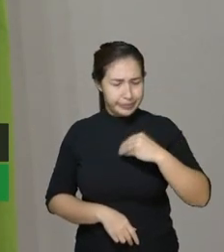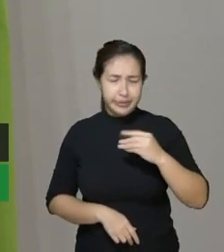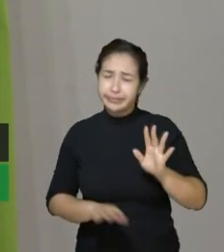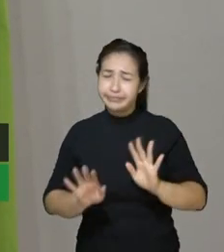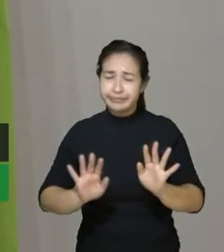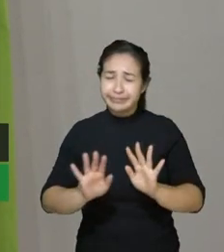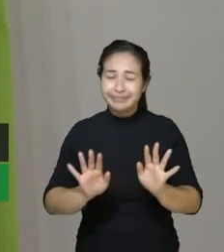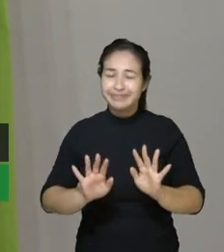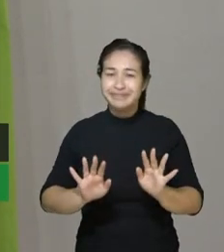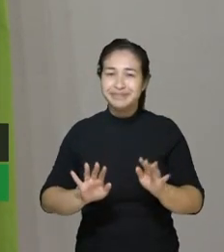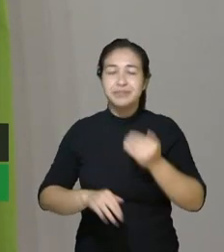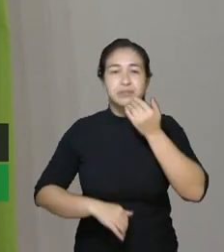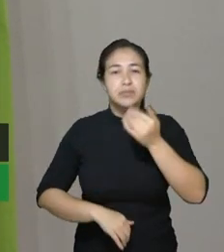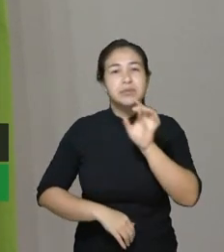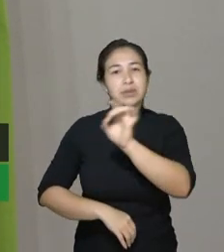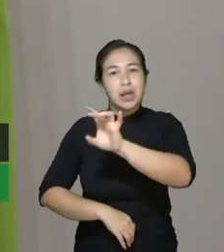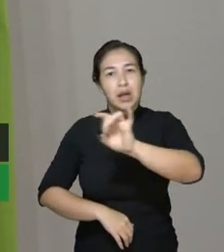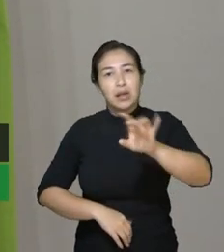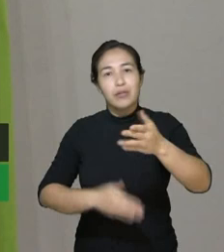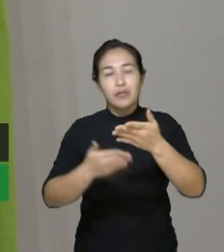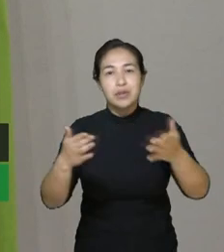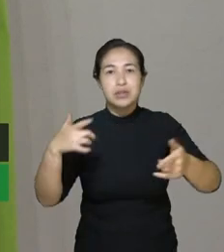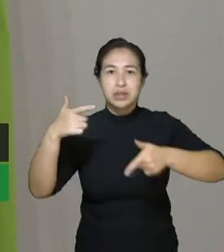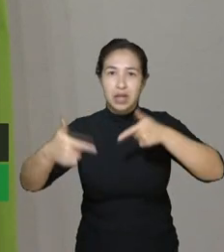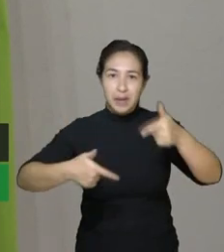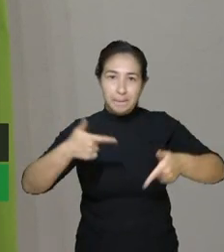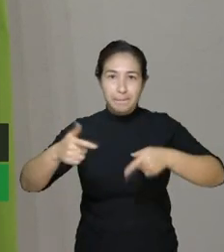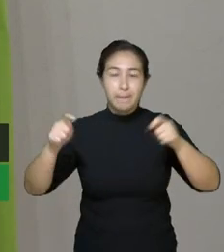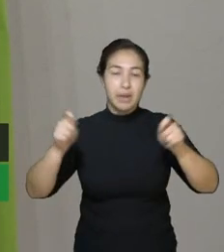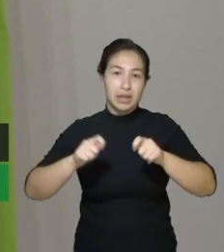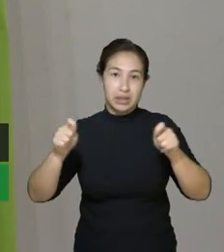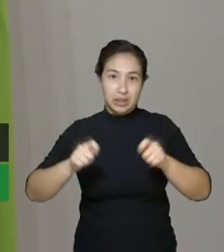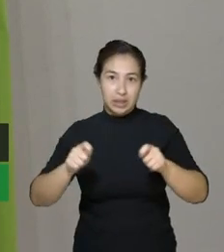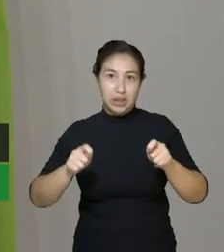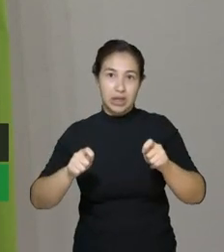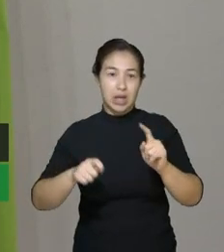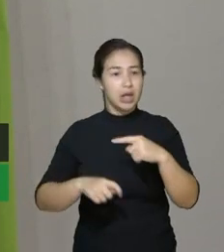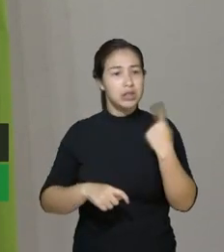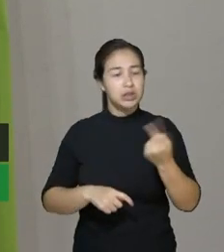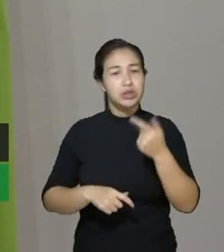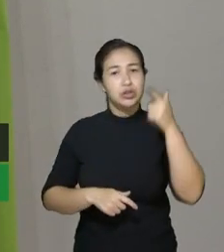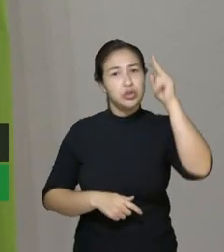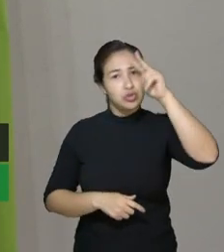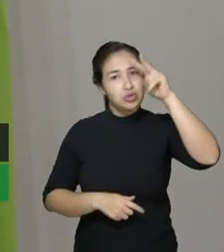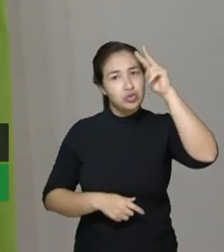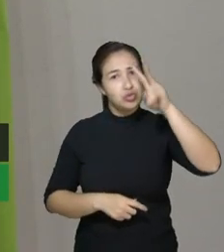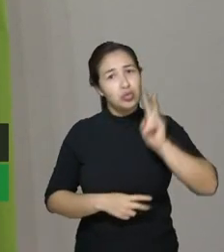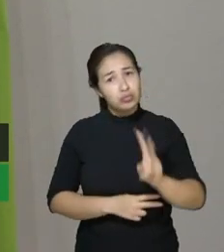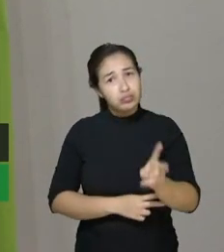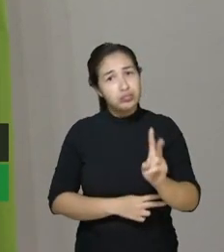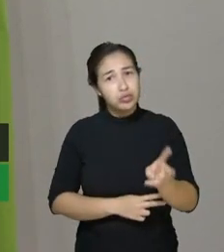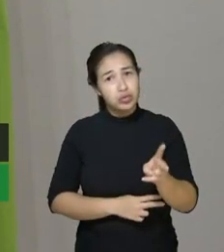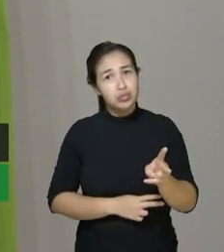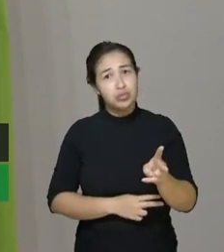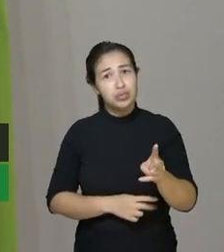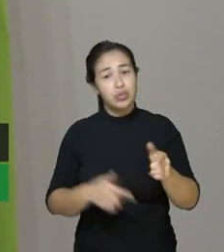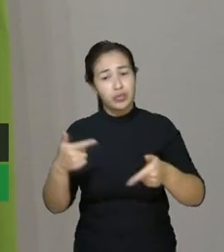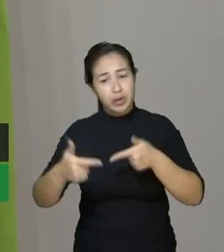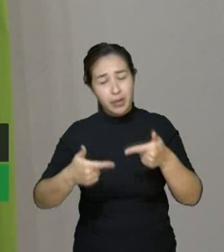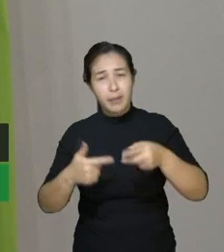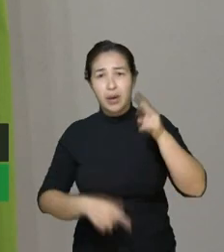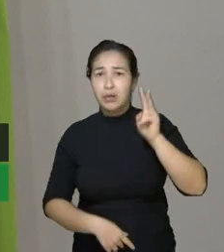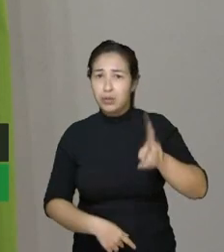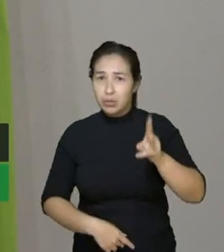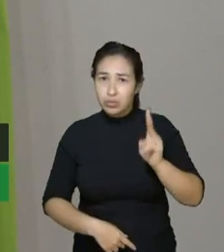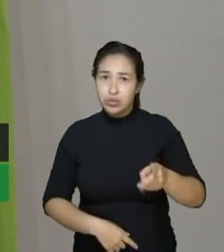pedir para que cada um de vocês trabalhe para que esse legado continue, para que esse trabalho continue, para que